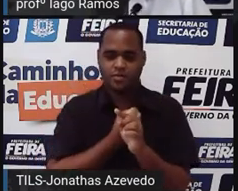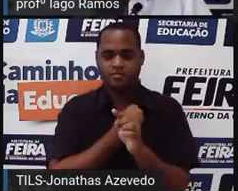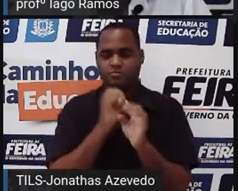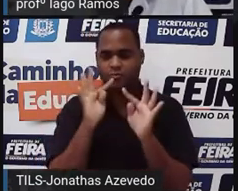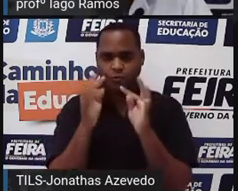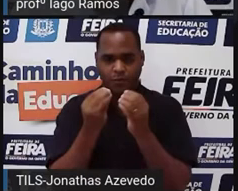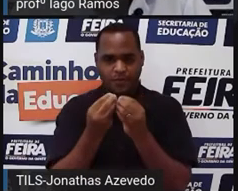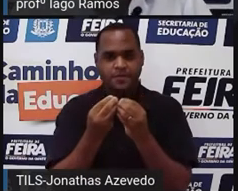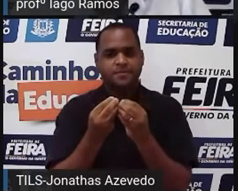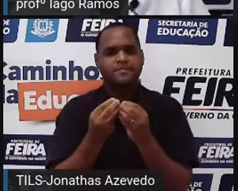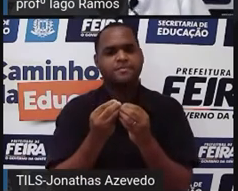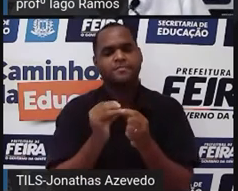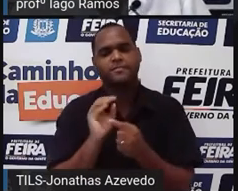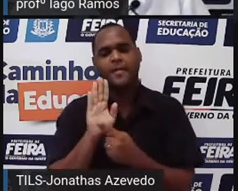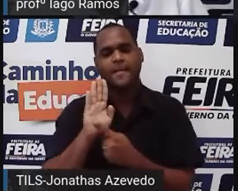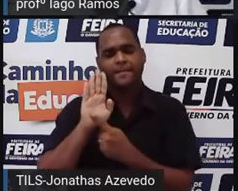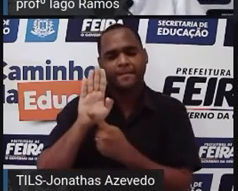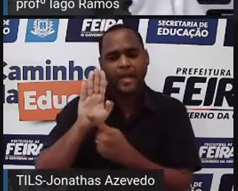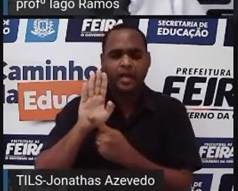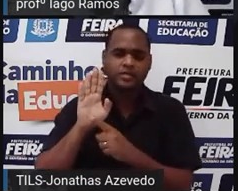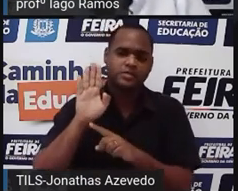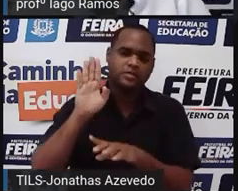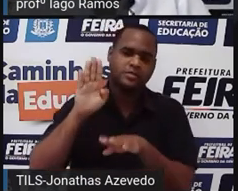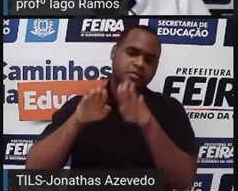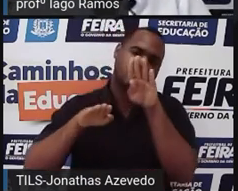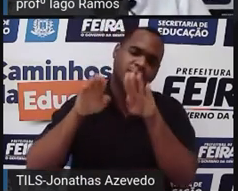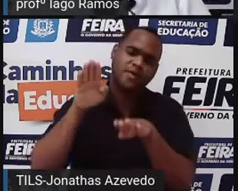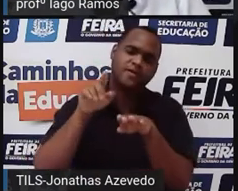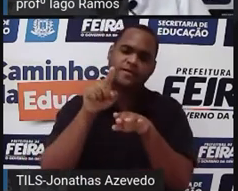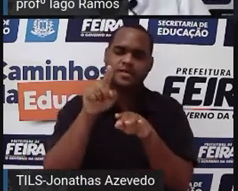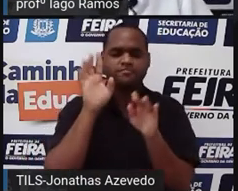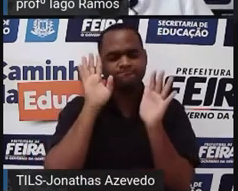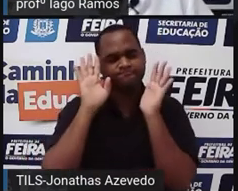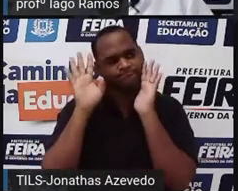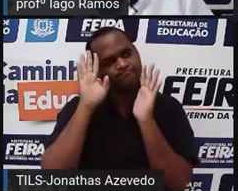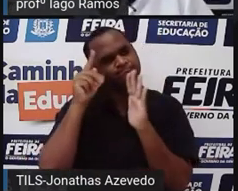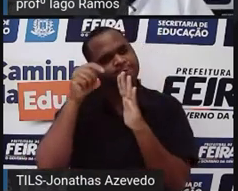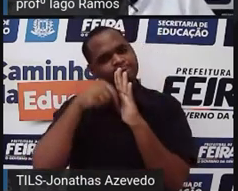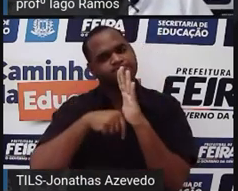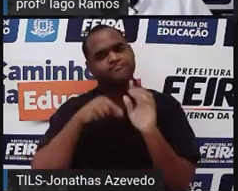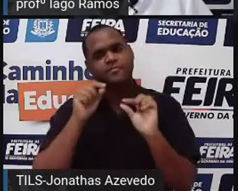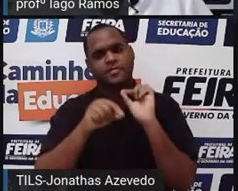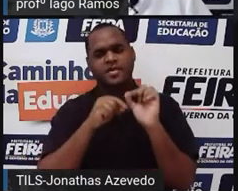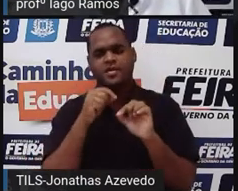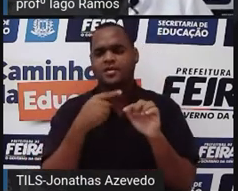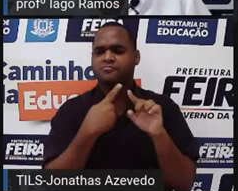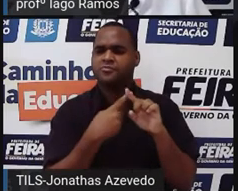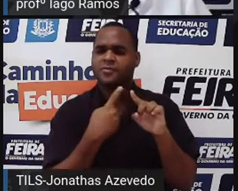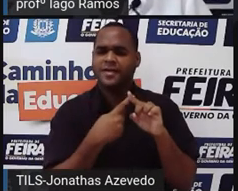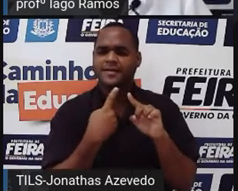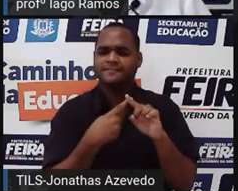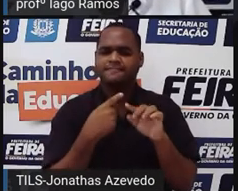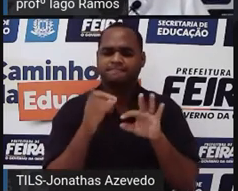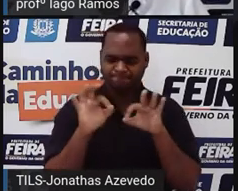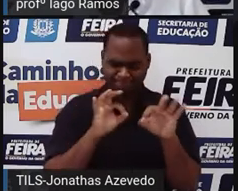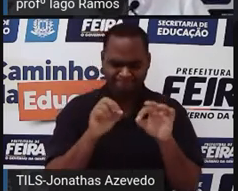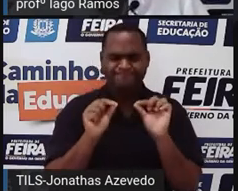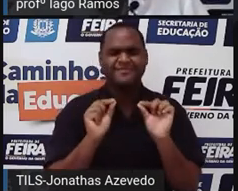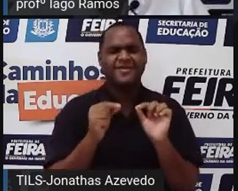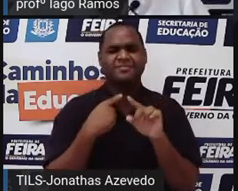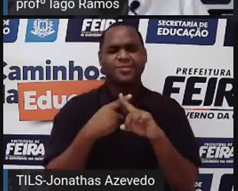bom? Mas talvez você esteja se perguntando assim: mas por que que é desse jeito,